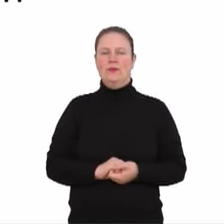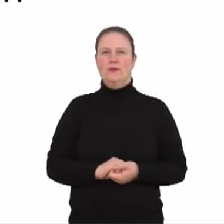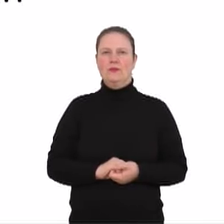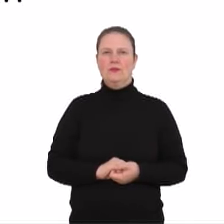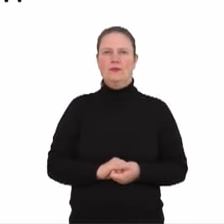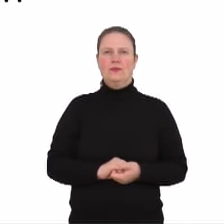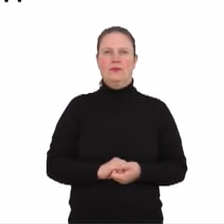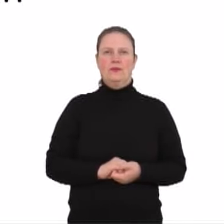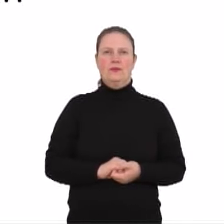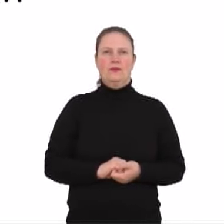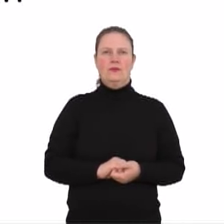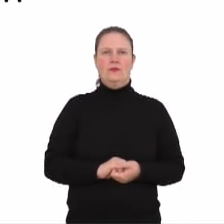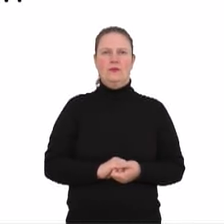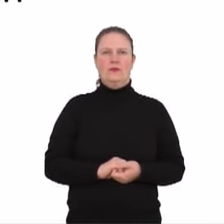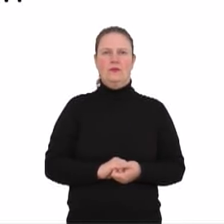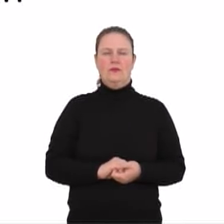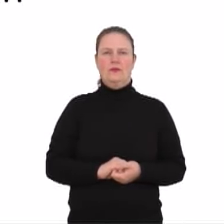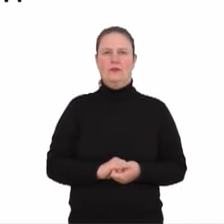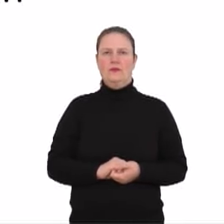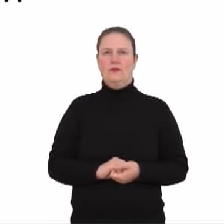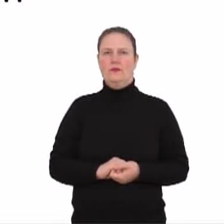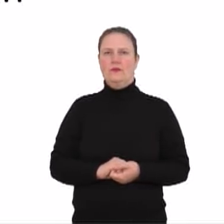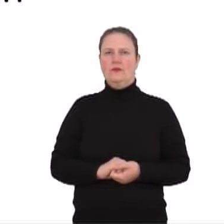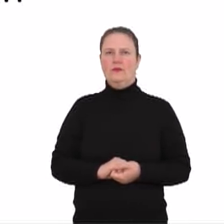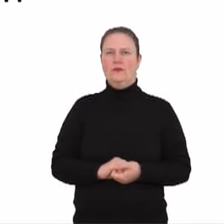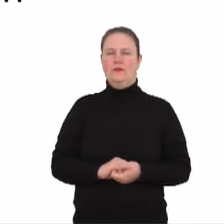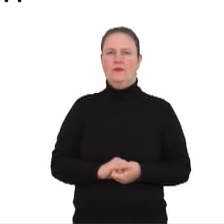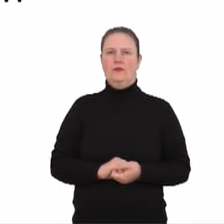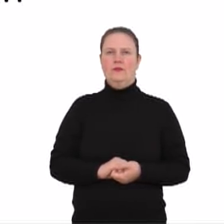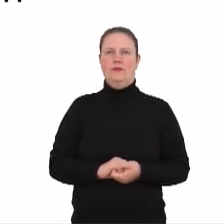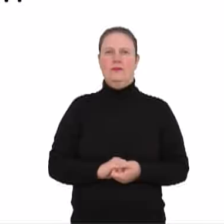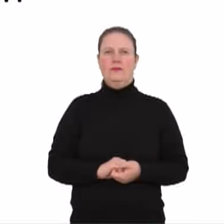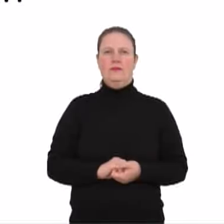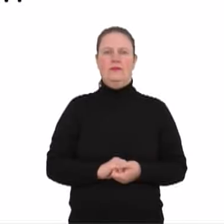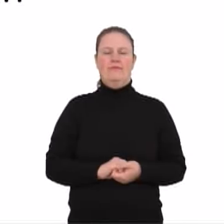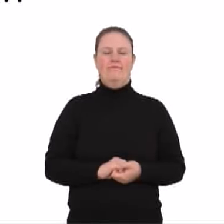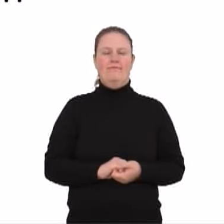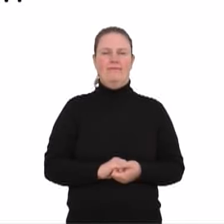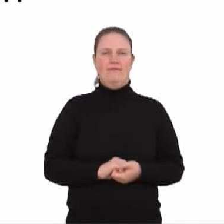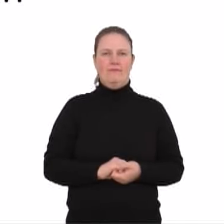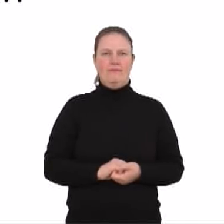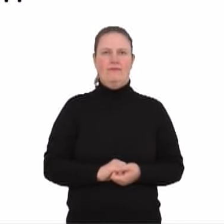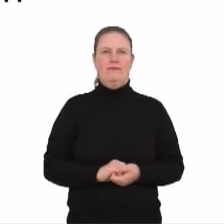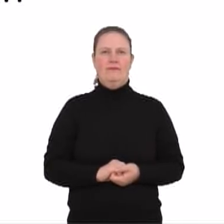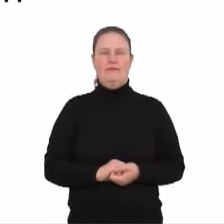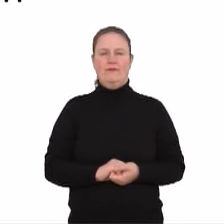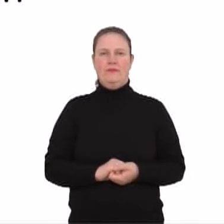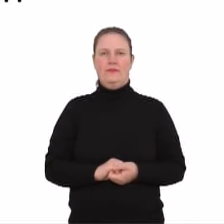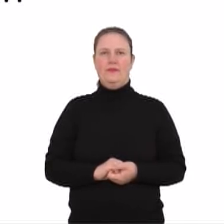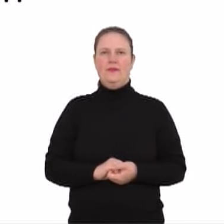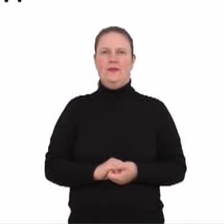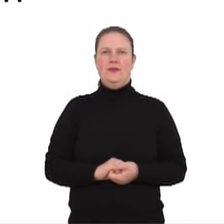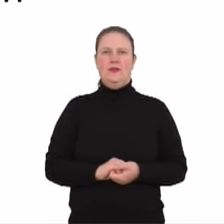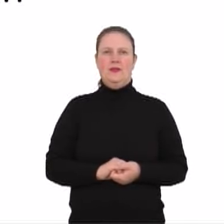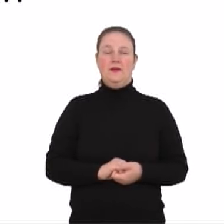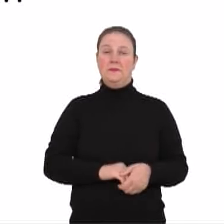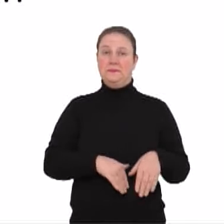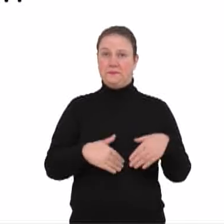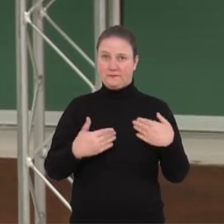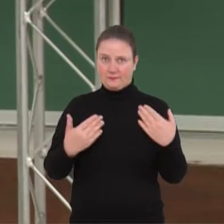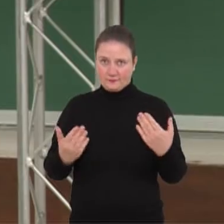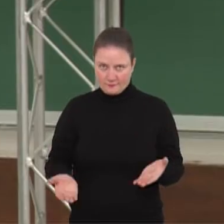of the Rio de Janeiro is Guanabara Bay and can be seen from the top of the Sugarloaf Mountain. Muito